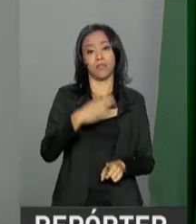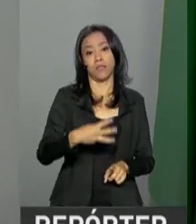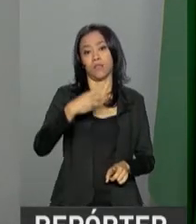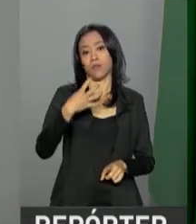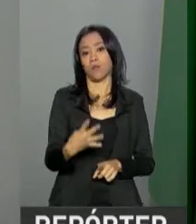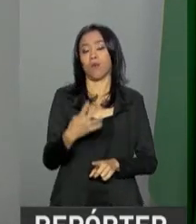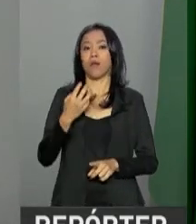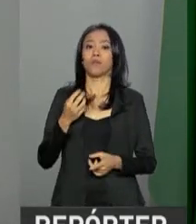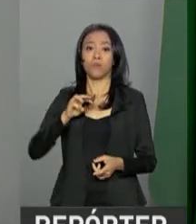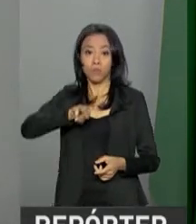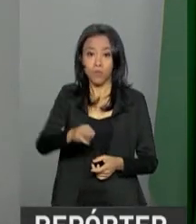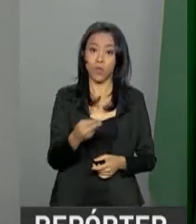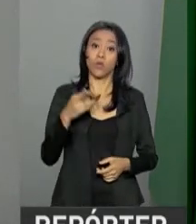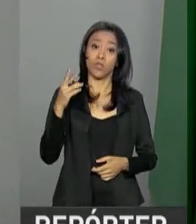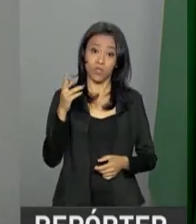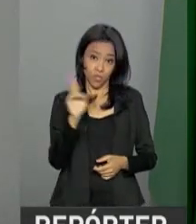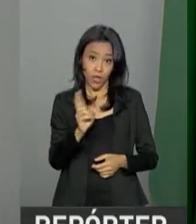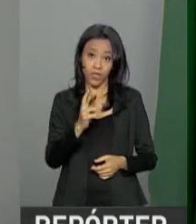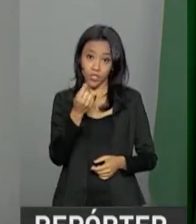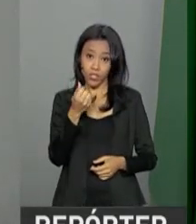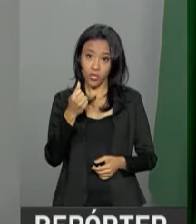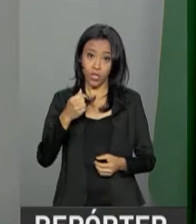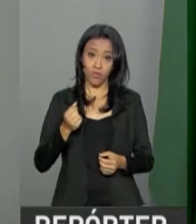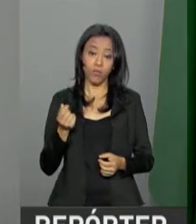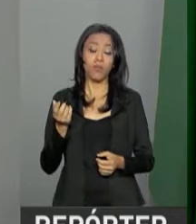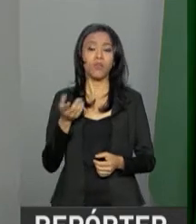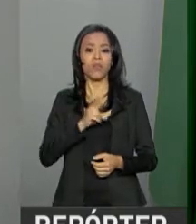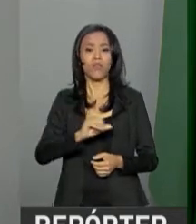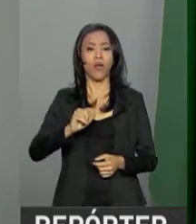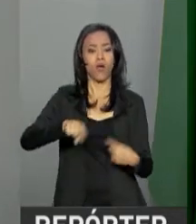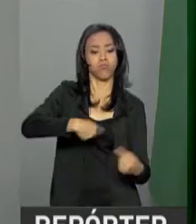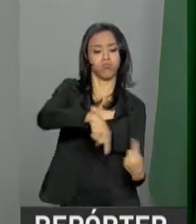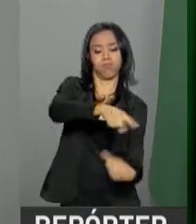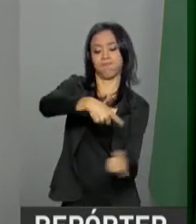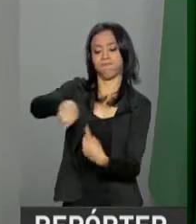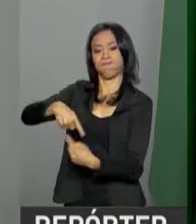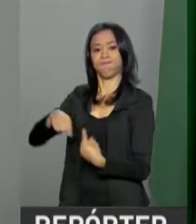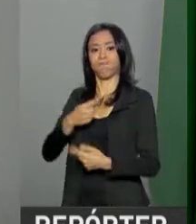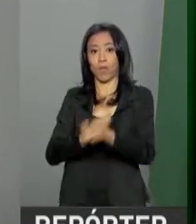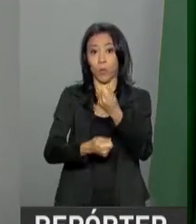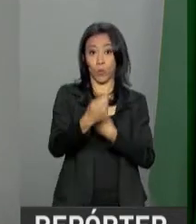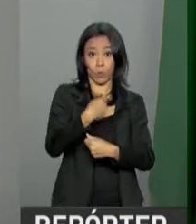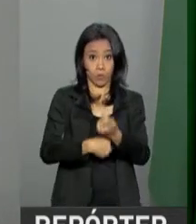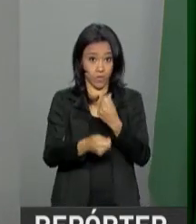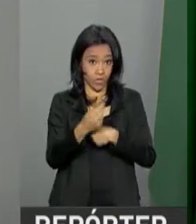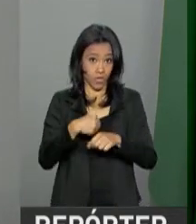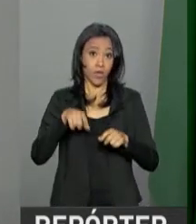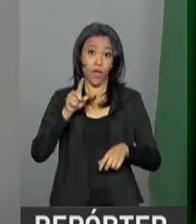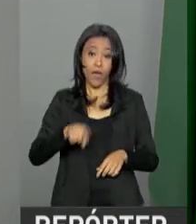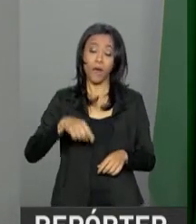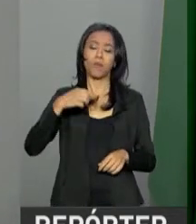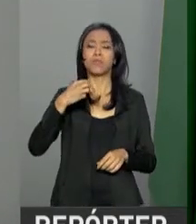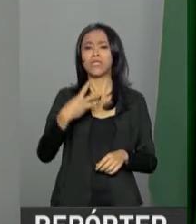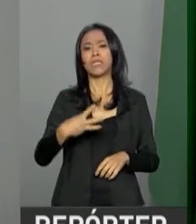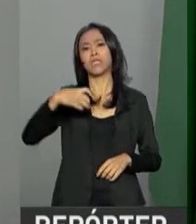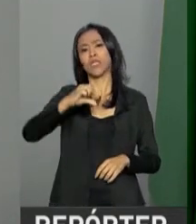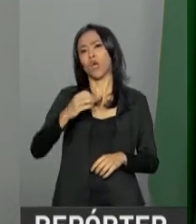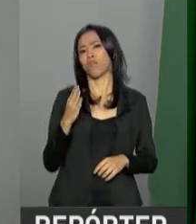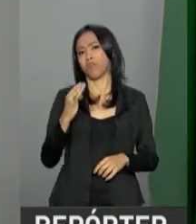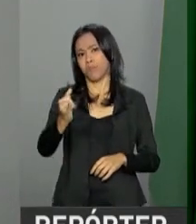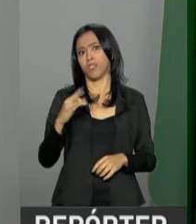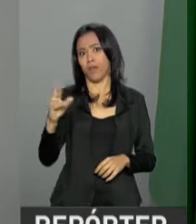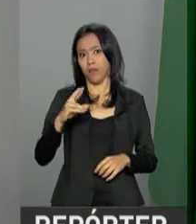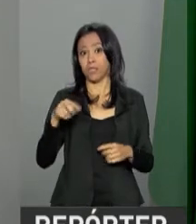de reais injetados na economia significaria o 11 um aporte total de 39 bilhões de reais